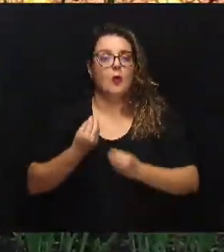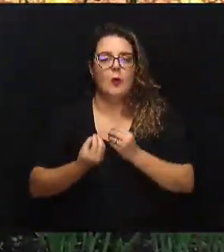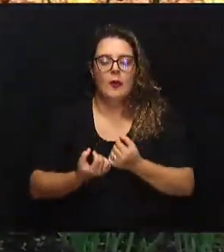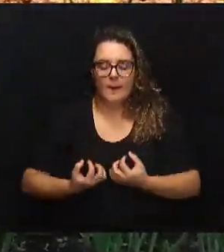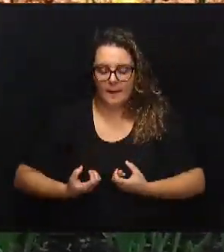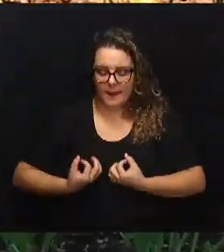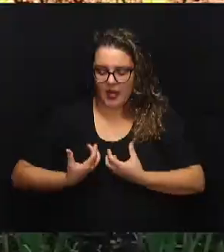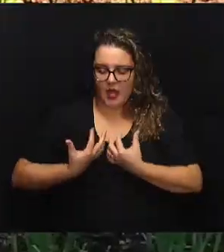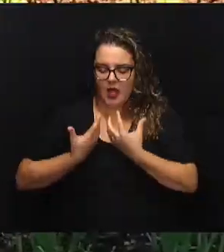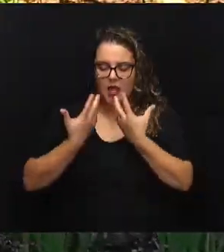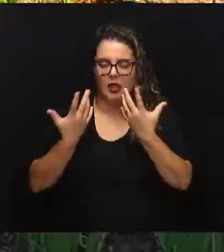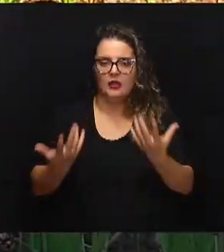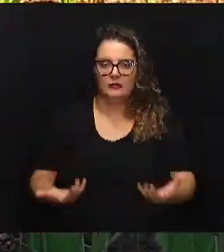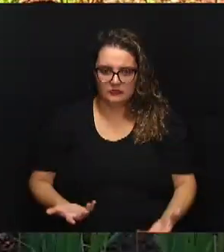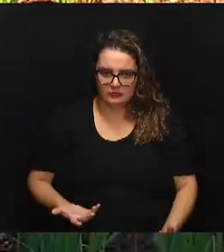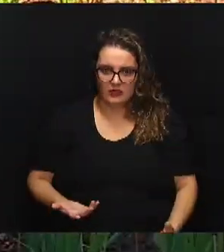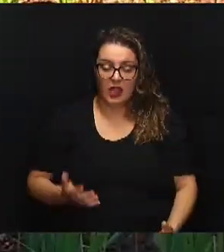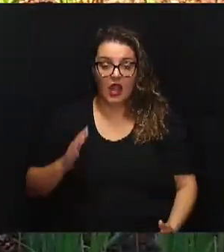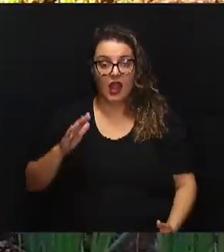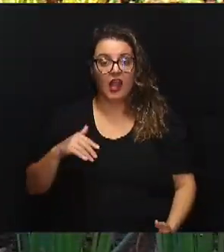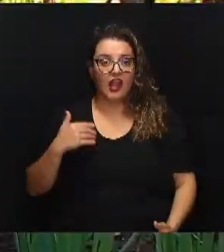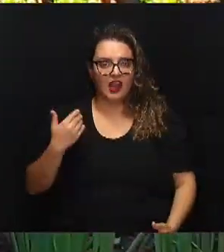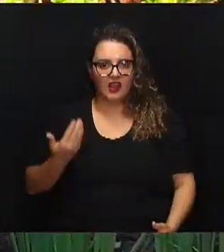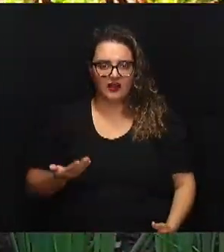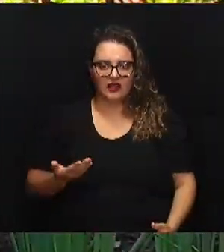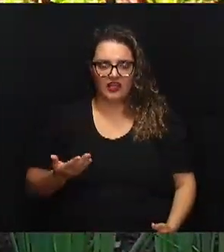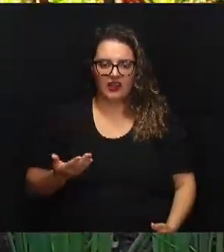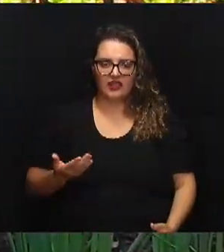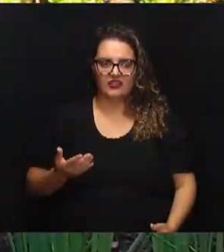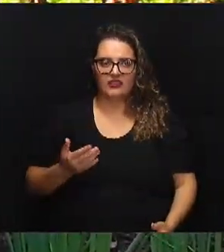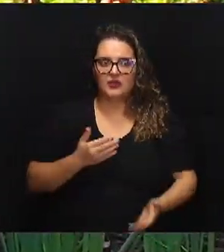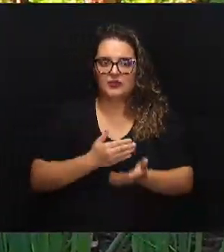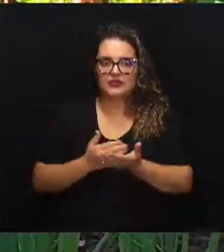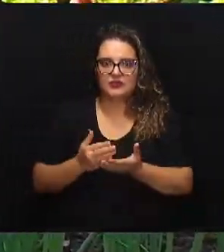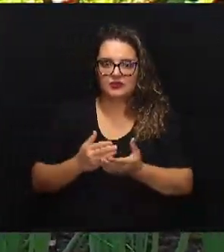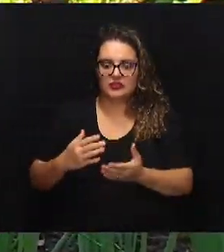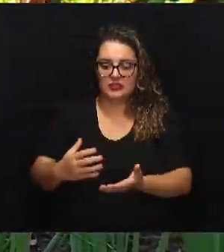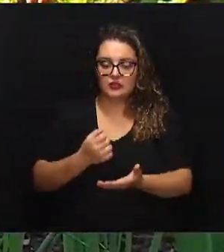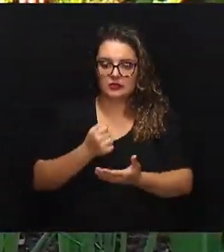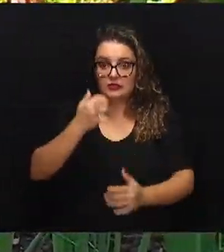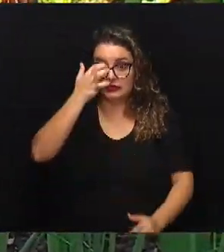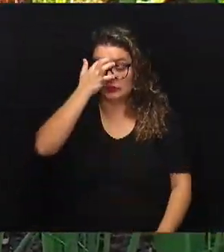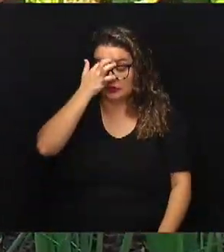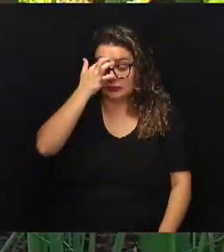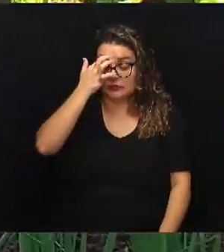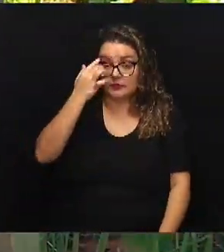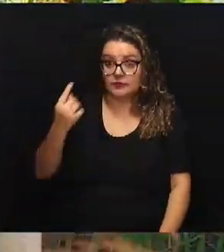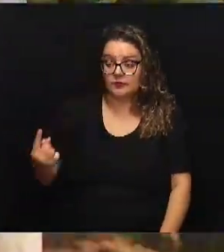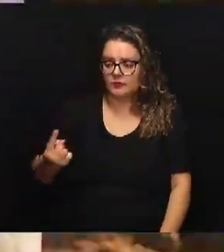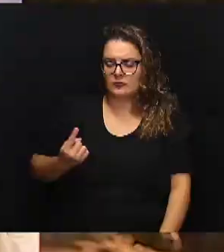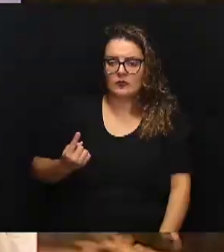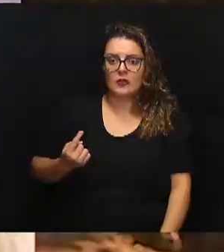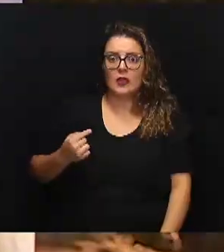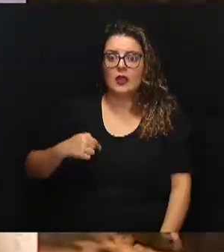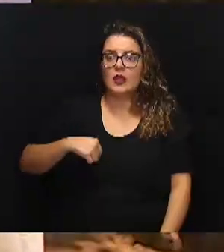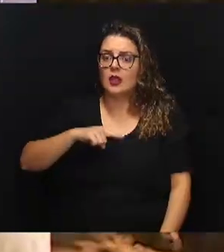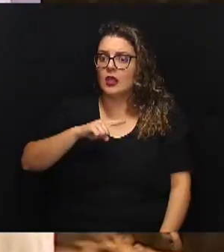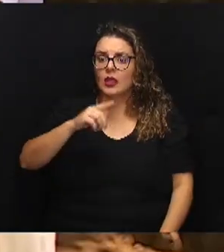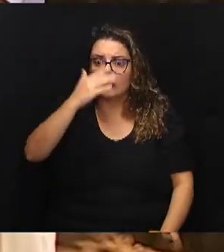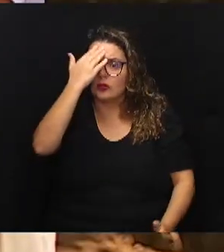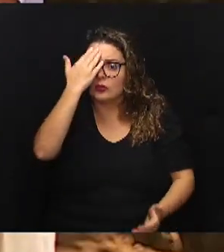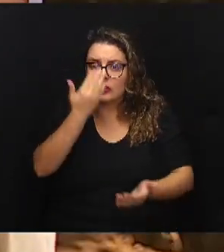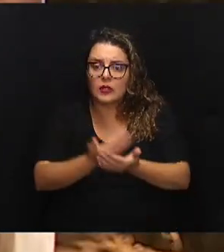desabrocha. Aí, quando começou a colheita, um deles chegou para mim e falou, eu não estou acreditando no que eu estou